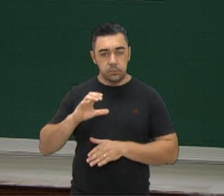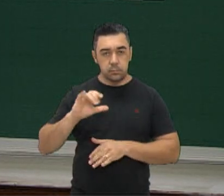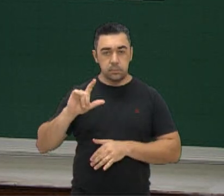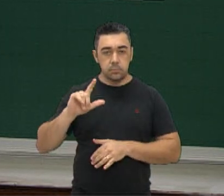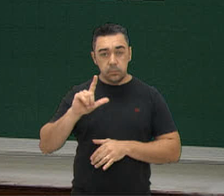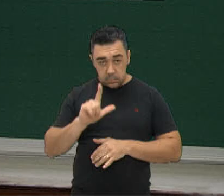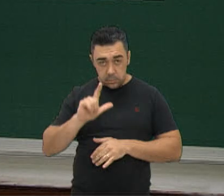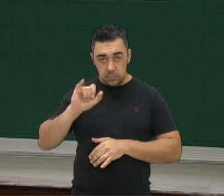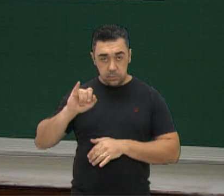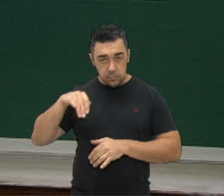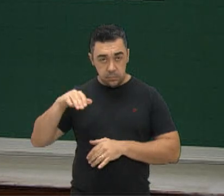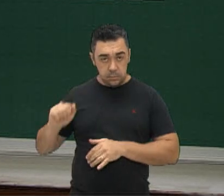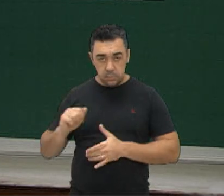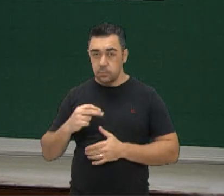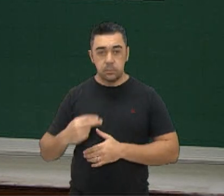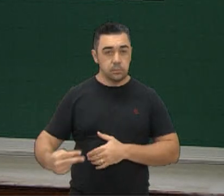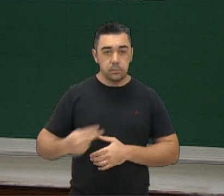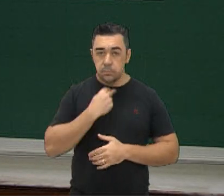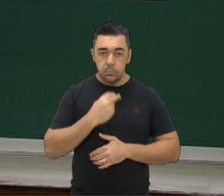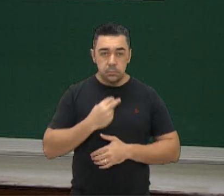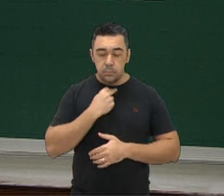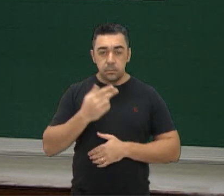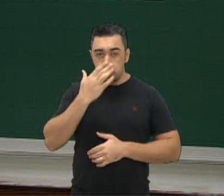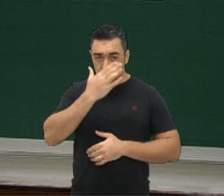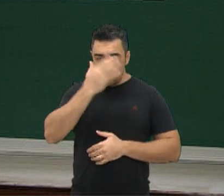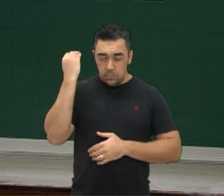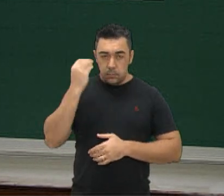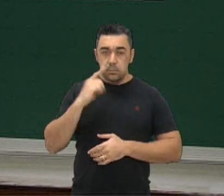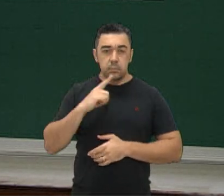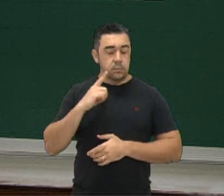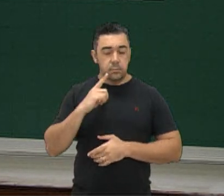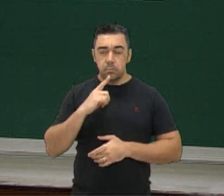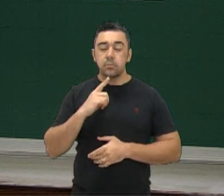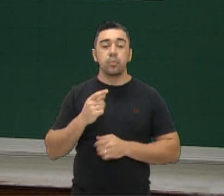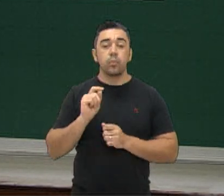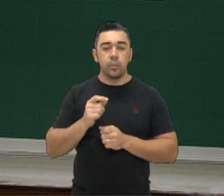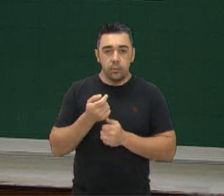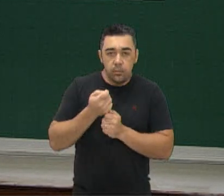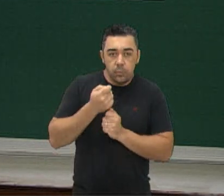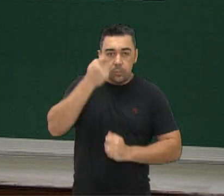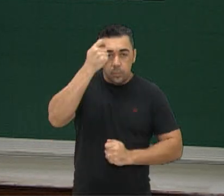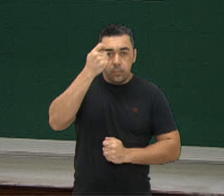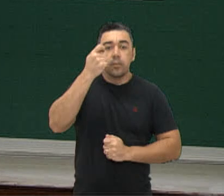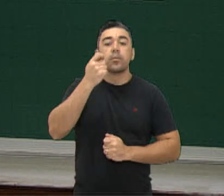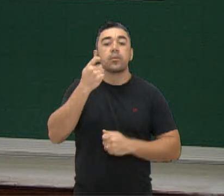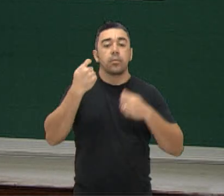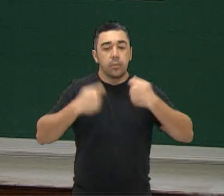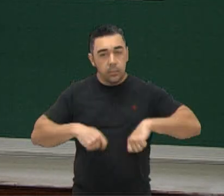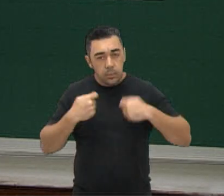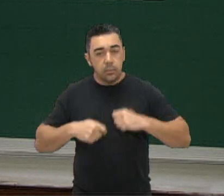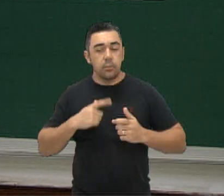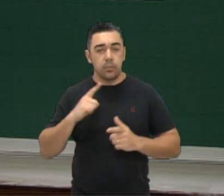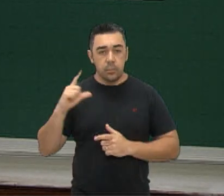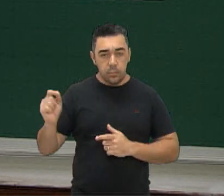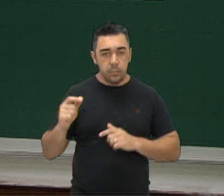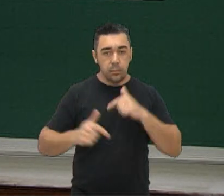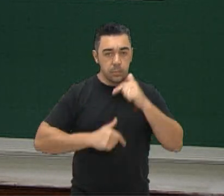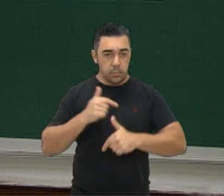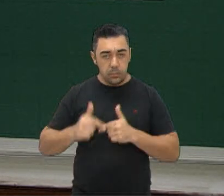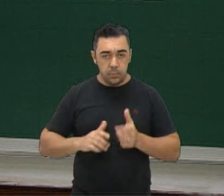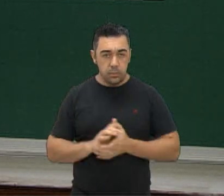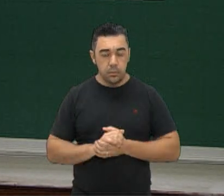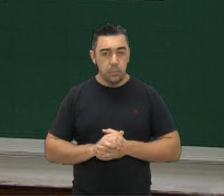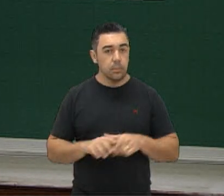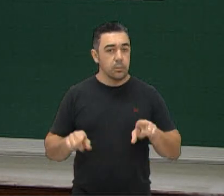os peruanos, não poderão esquecer de forma nenhuma os seus guarda-chuvas ao sair dos seus trabalhos.